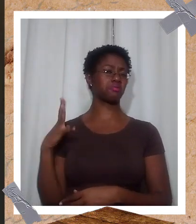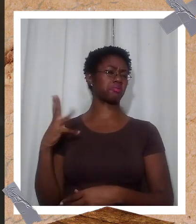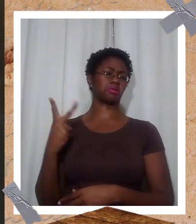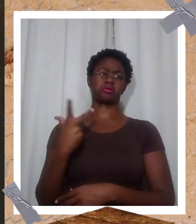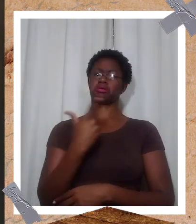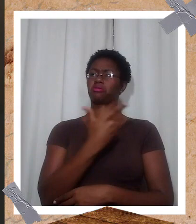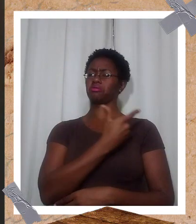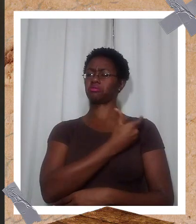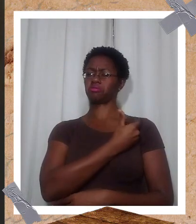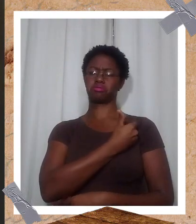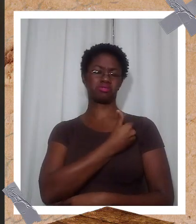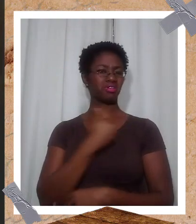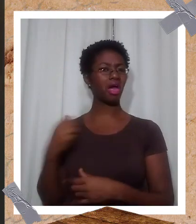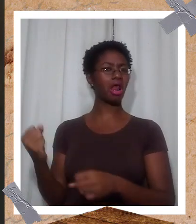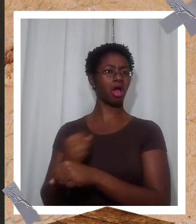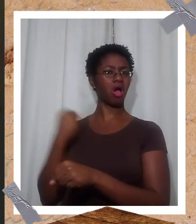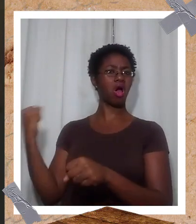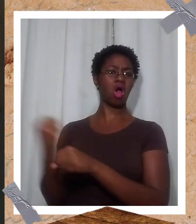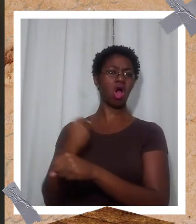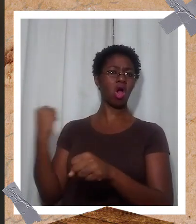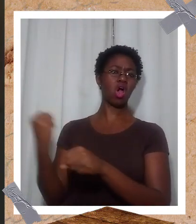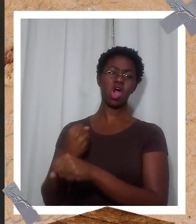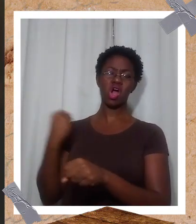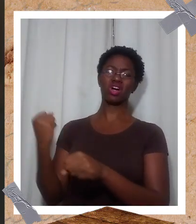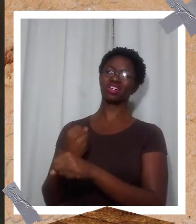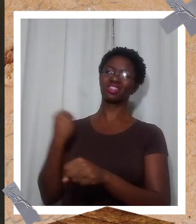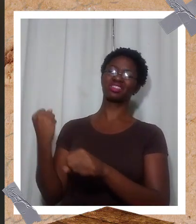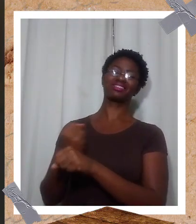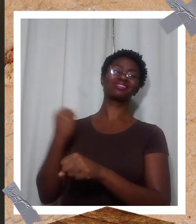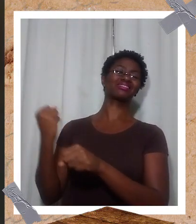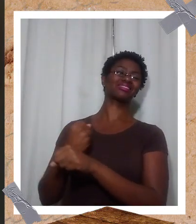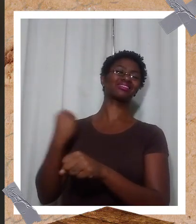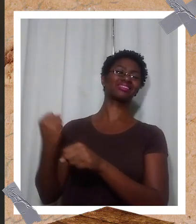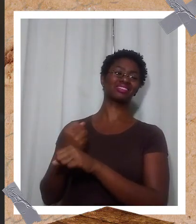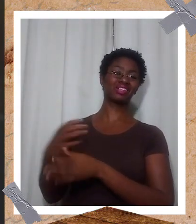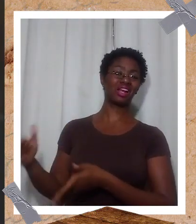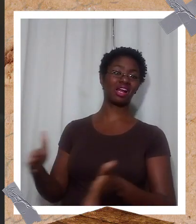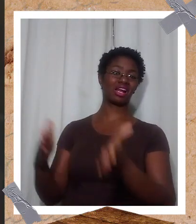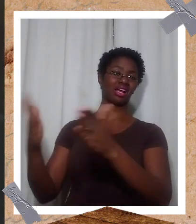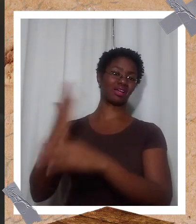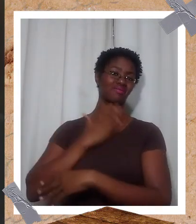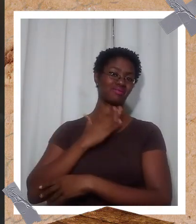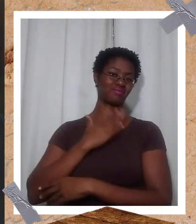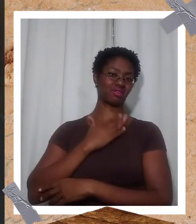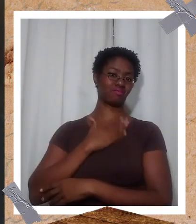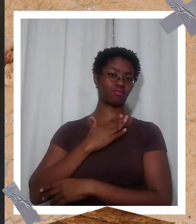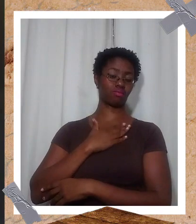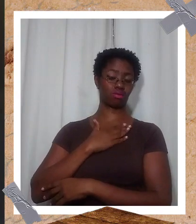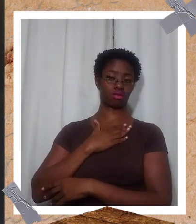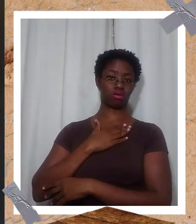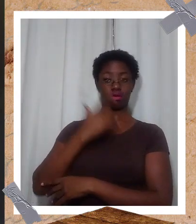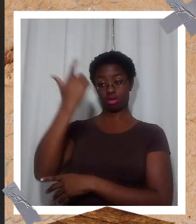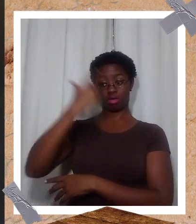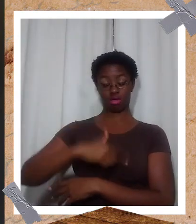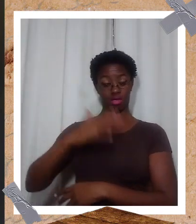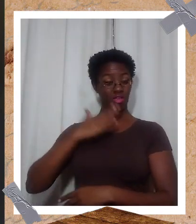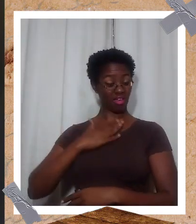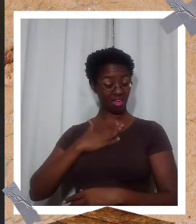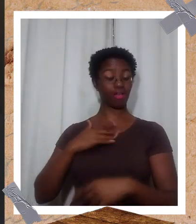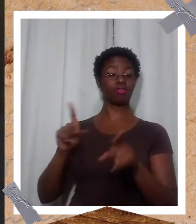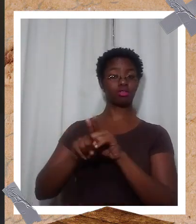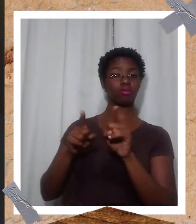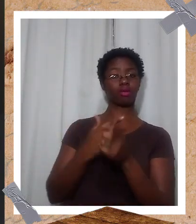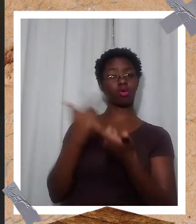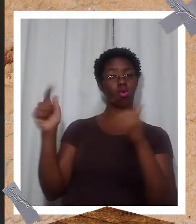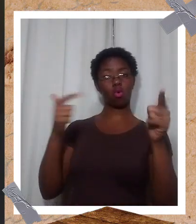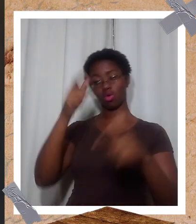vieram construindo essa estrada no qual pessoas como eu, outras mulheres negras assim, que estão tendo um